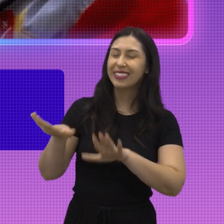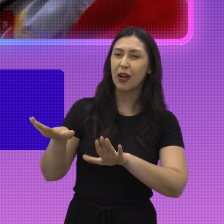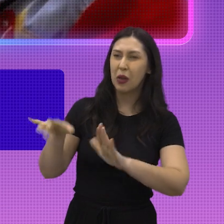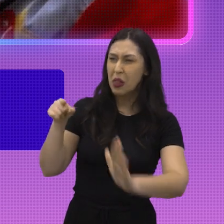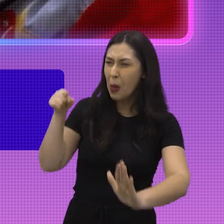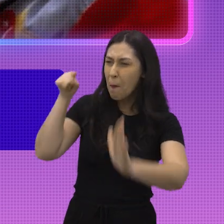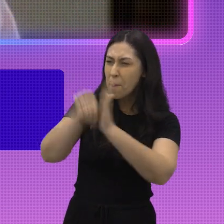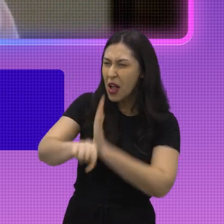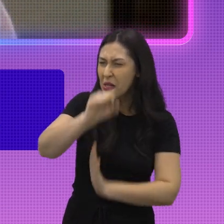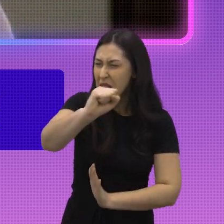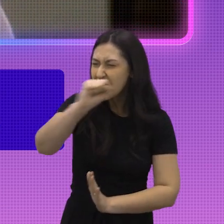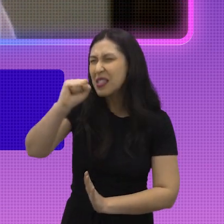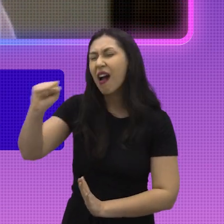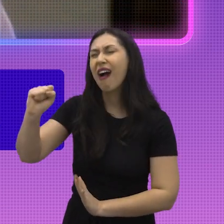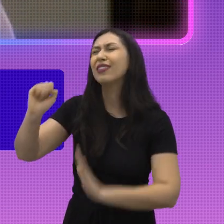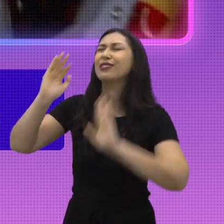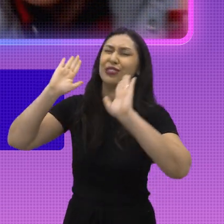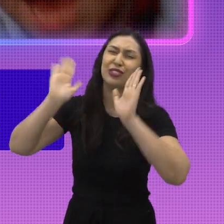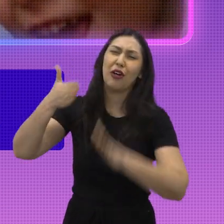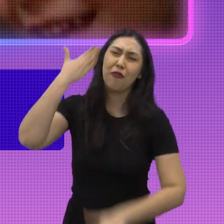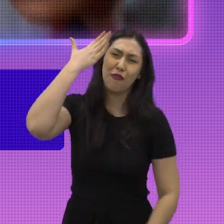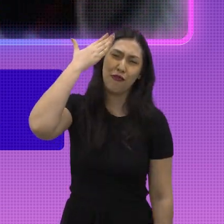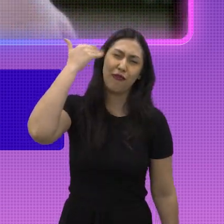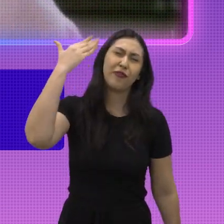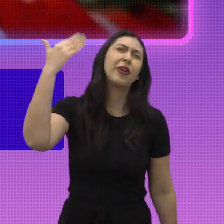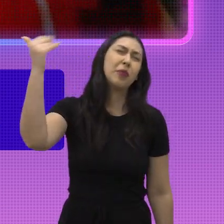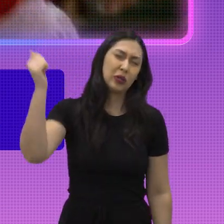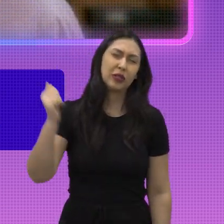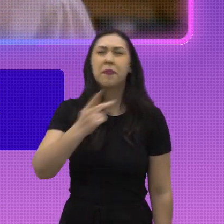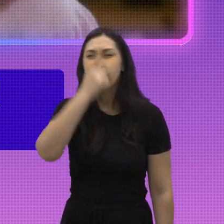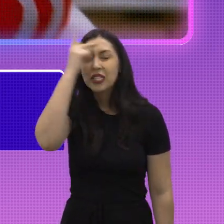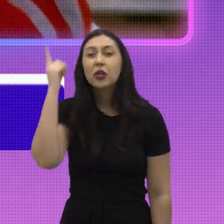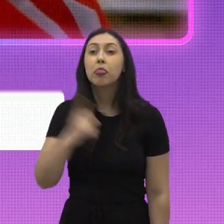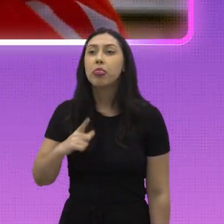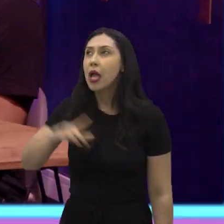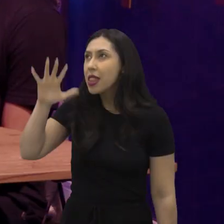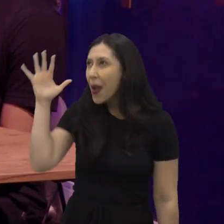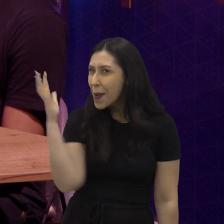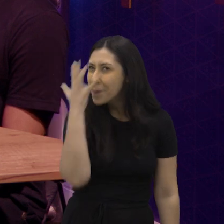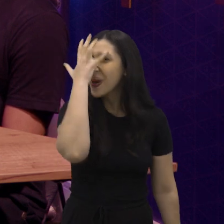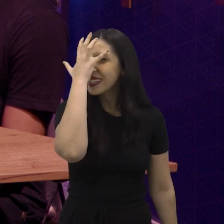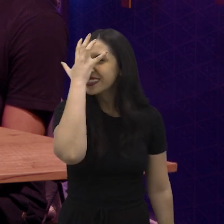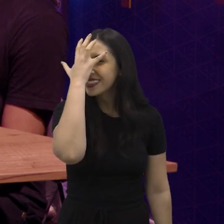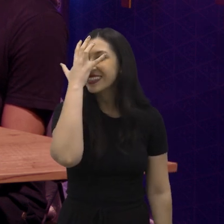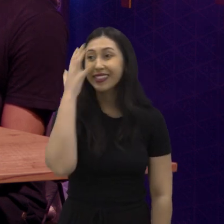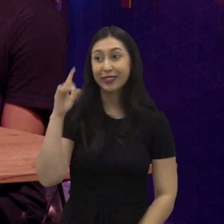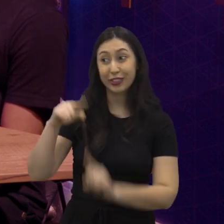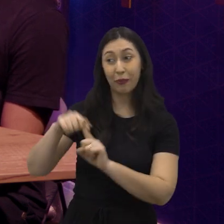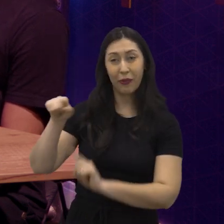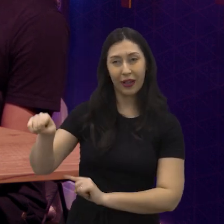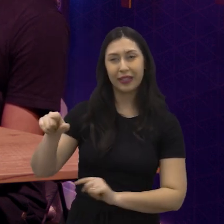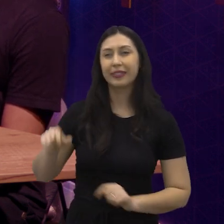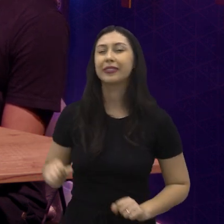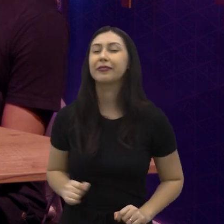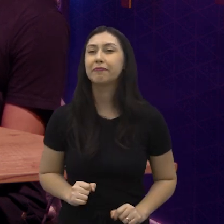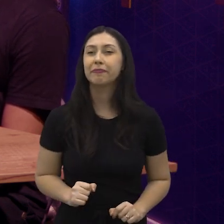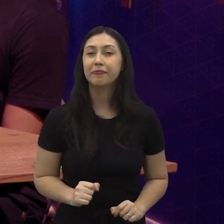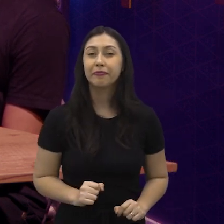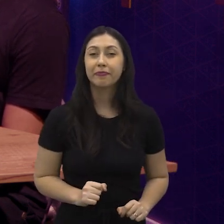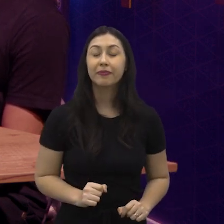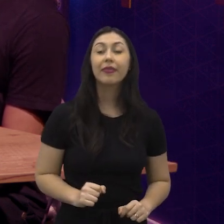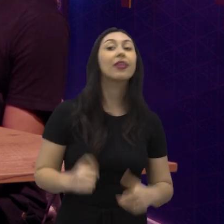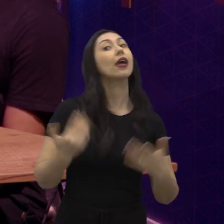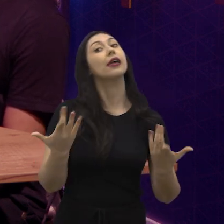slasher é um gênero clássico aí do Halloween. Todo mundo tem uma máscara de algum filme slasher. Pois